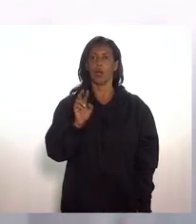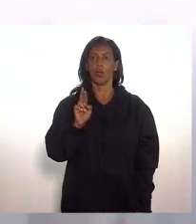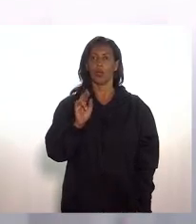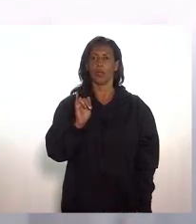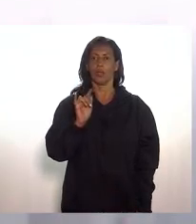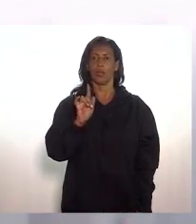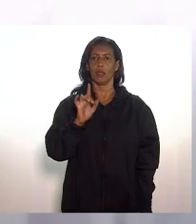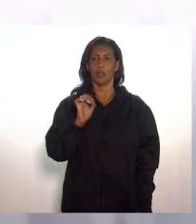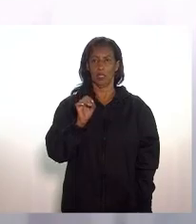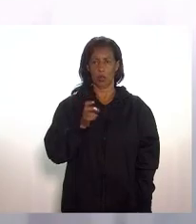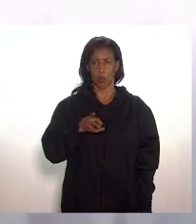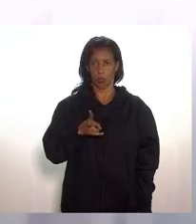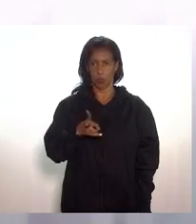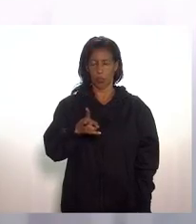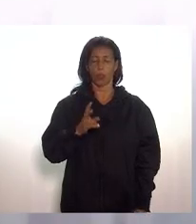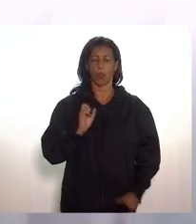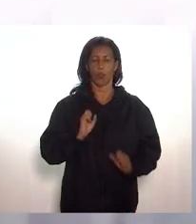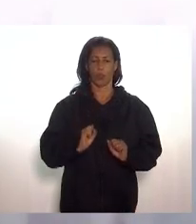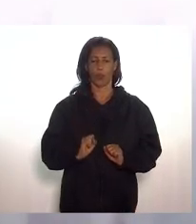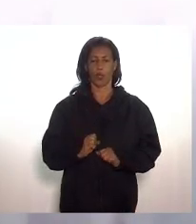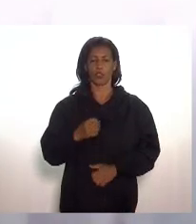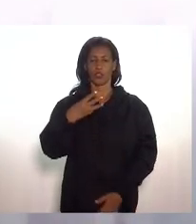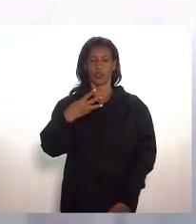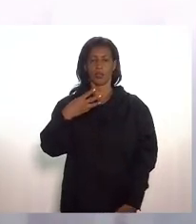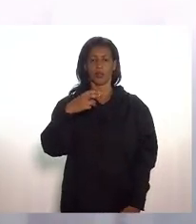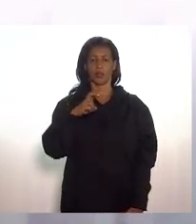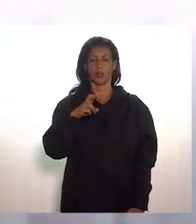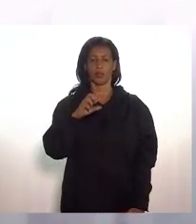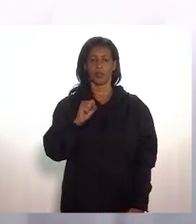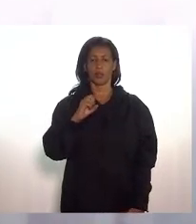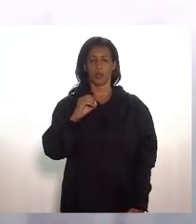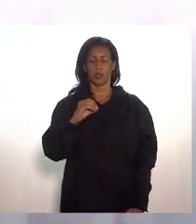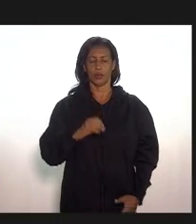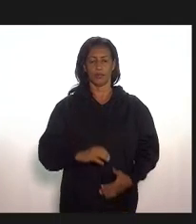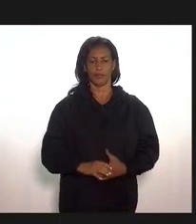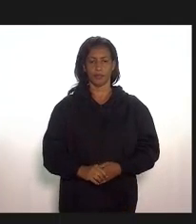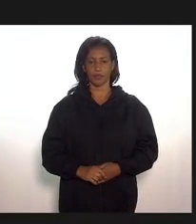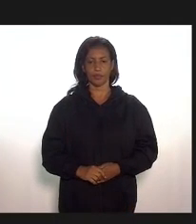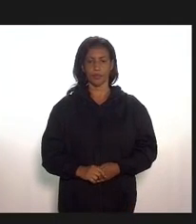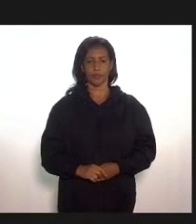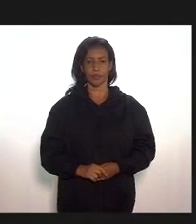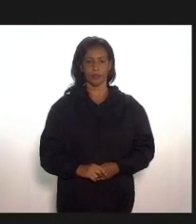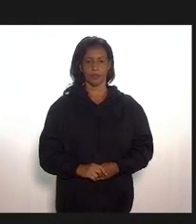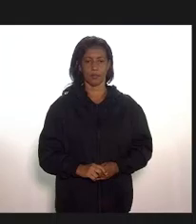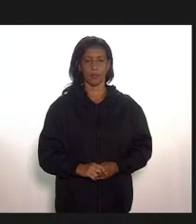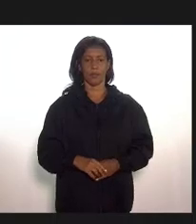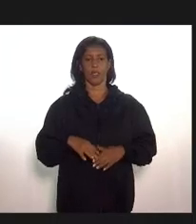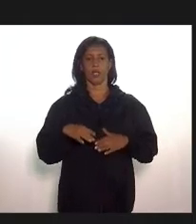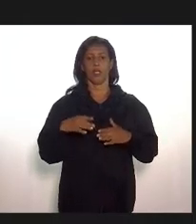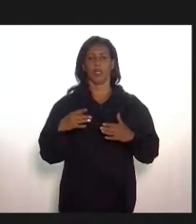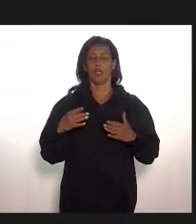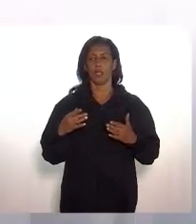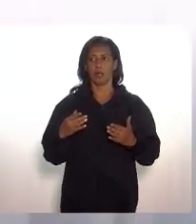Deputado Rodrigo Amorim, para discutir o 3580. Senhora presidente, é o projeto das escolas, né? Da